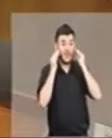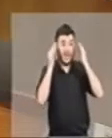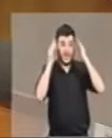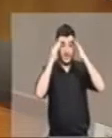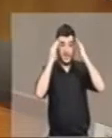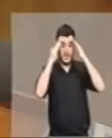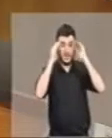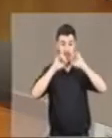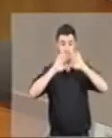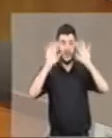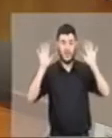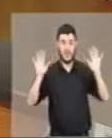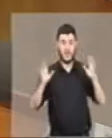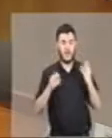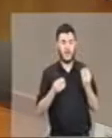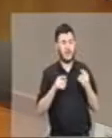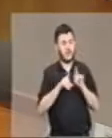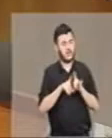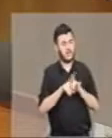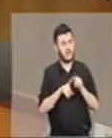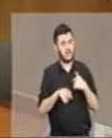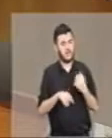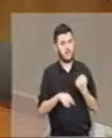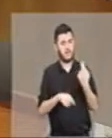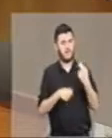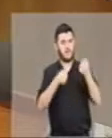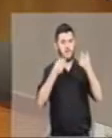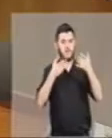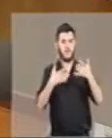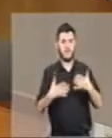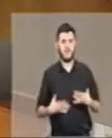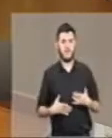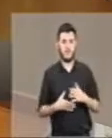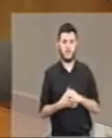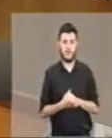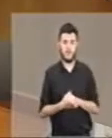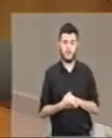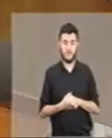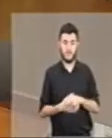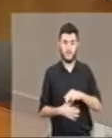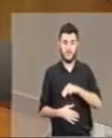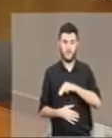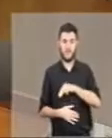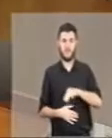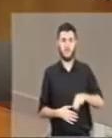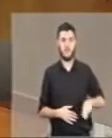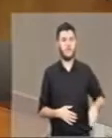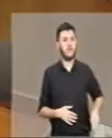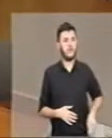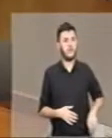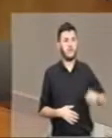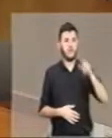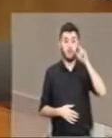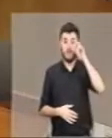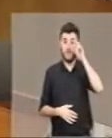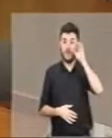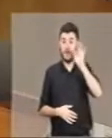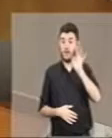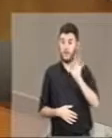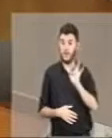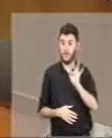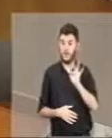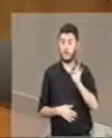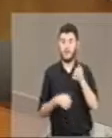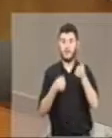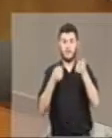também me justificar posteriormente, o ministro Edson Fachin atendeu a essa questão da reserva